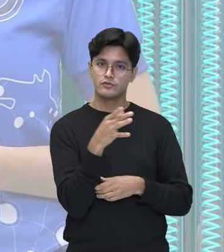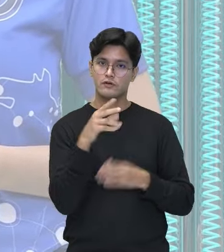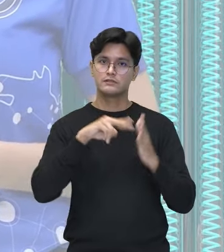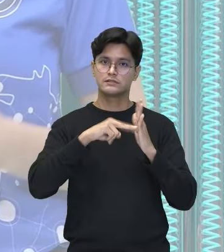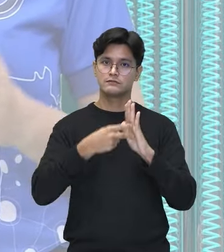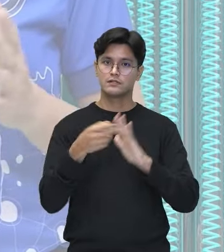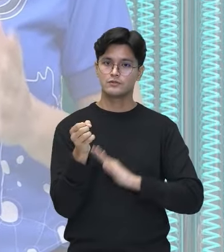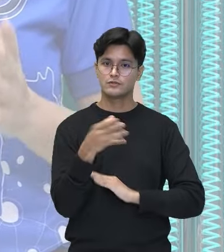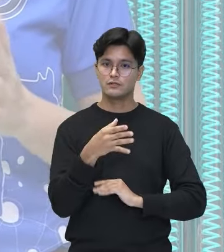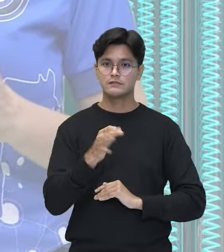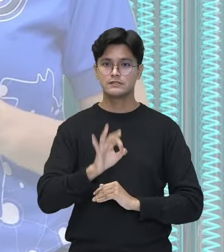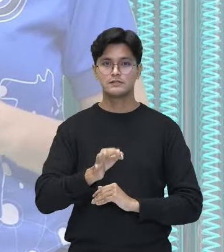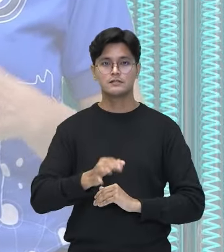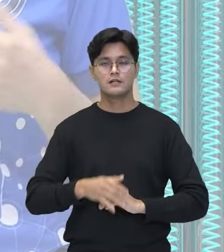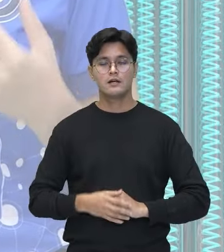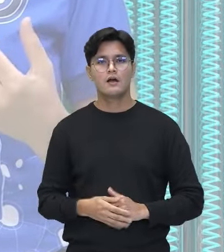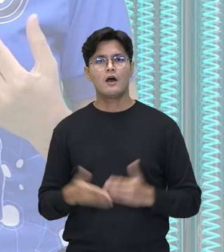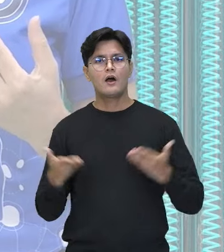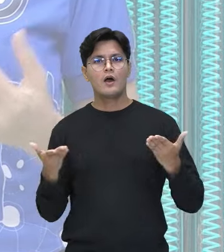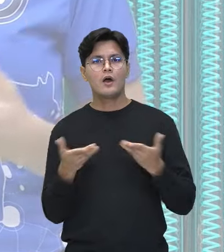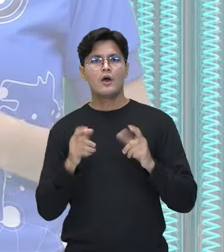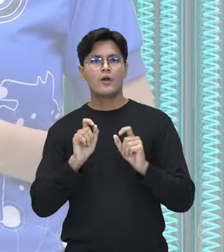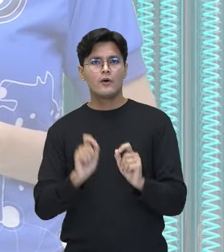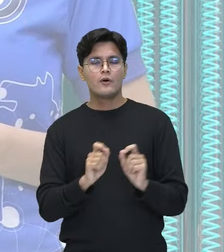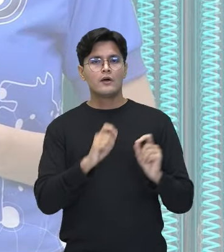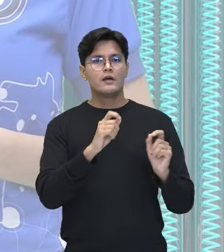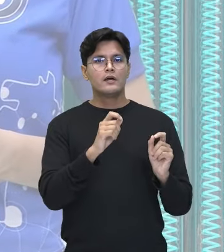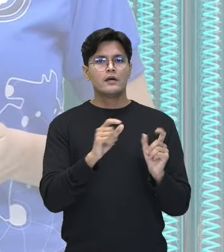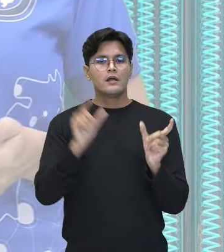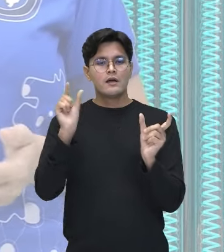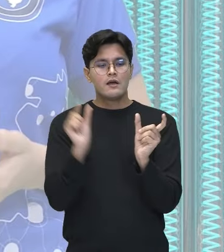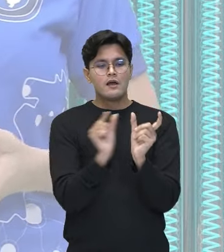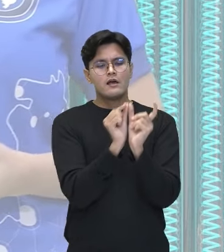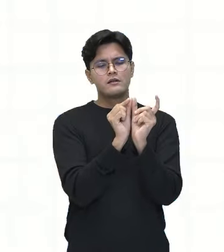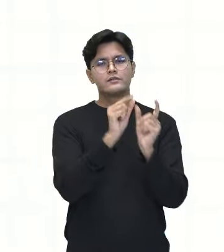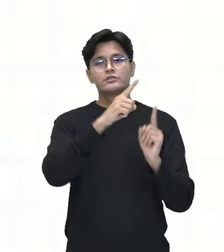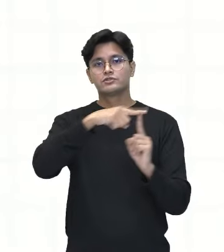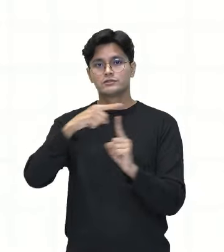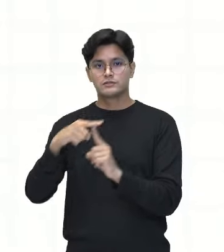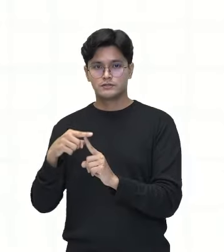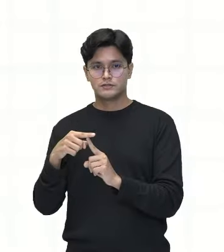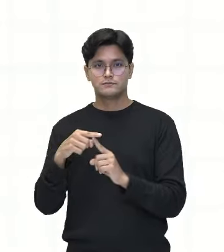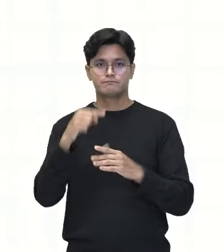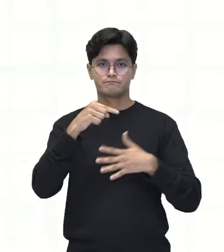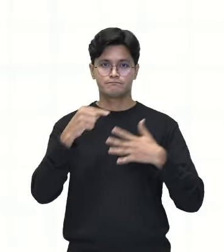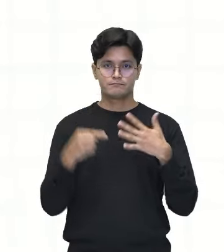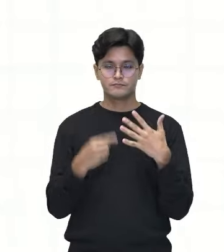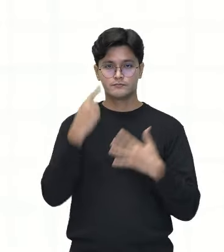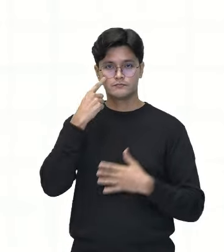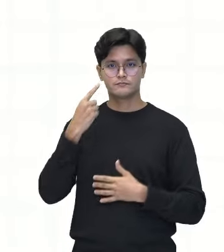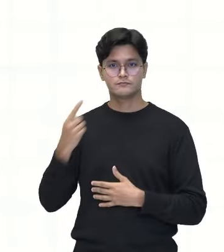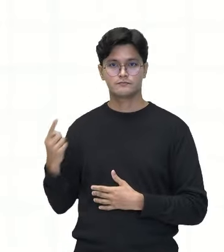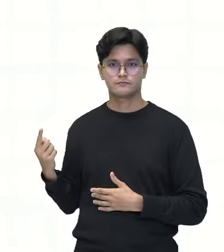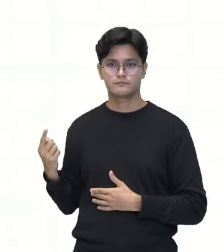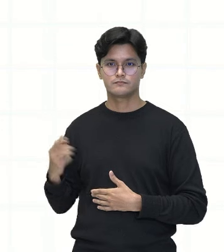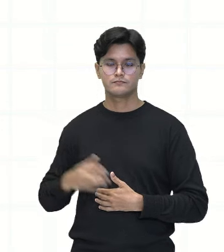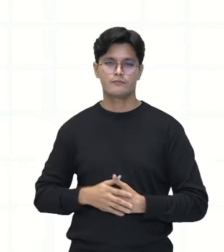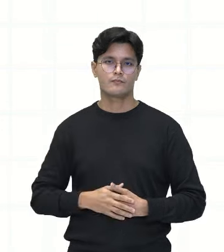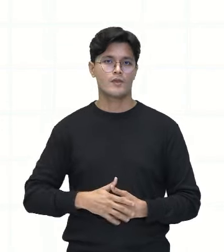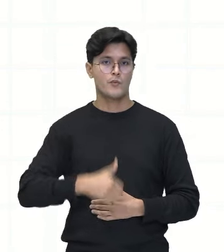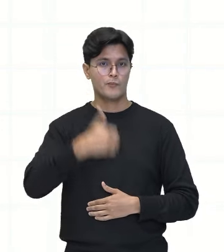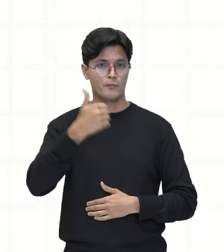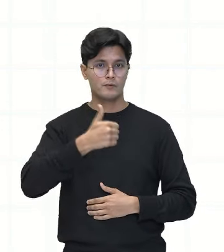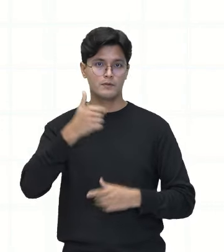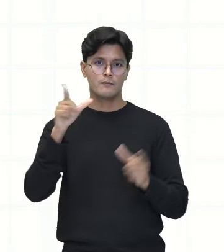significado. E agora nós vamos ver tipos de prefixos. Acompanhem comigo. Olha só, o primeiro prefixo que a gente